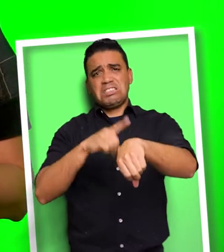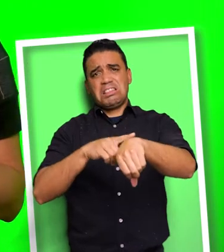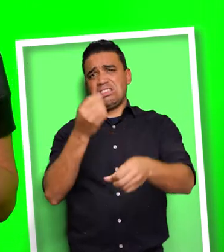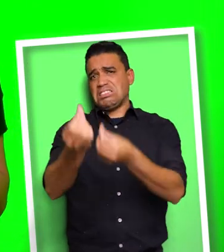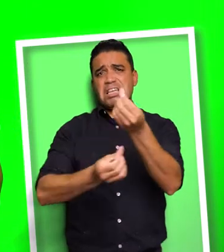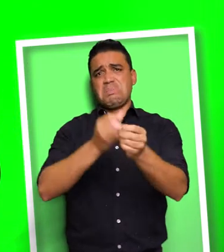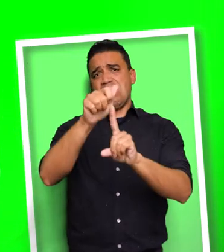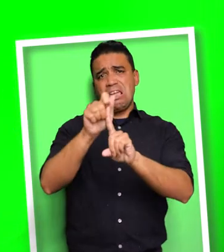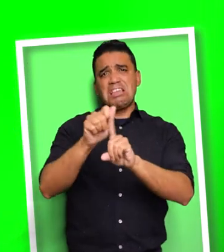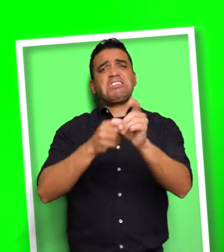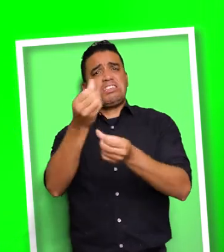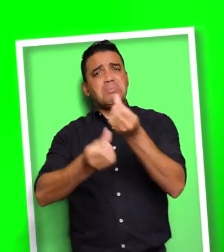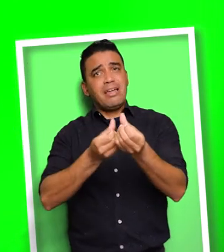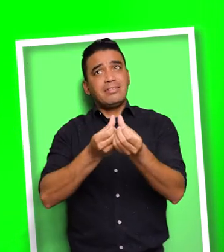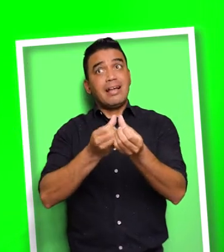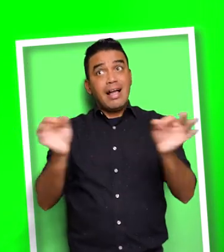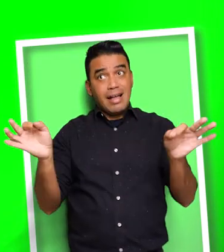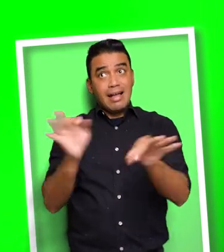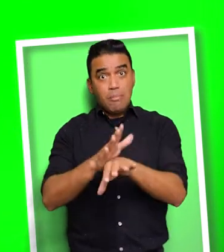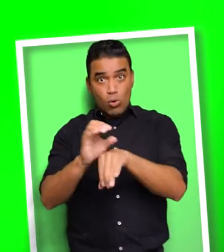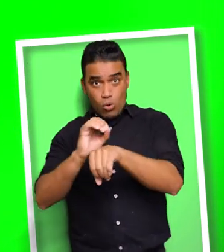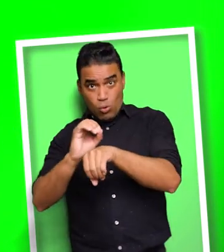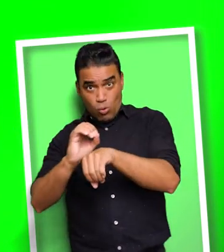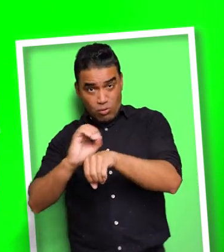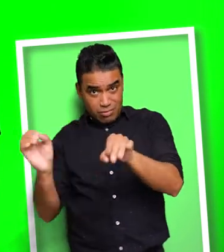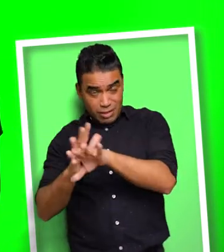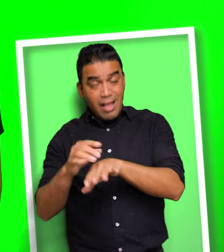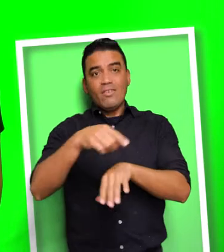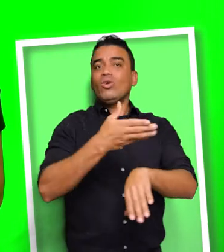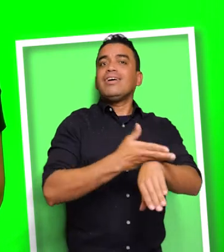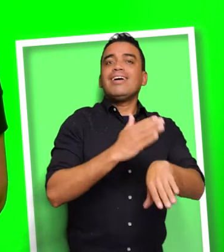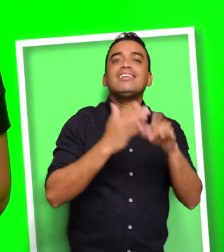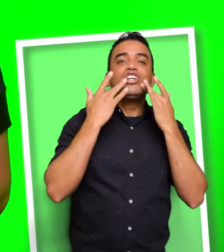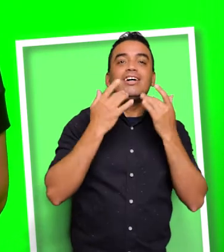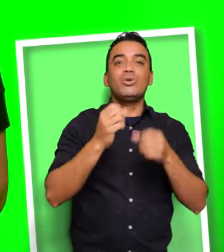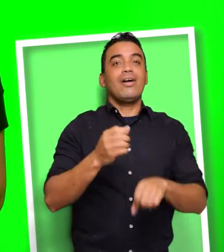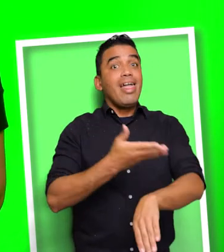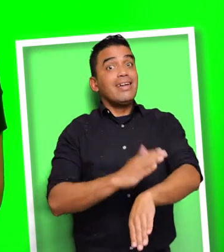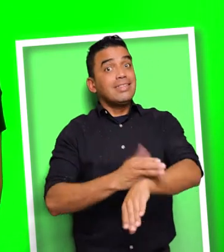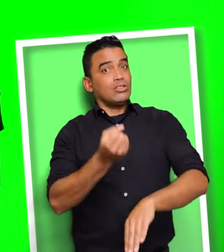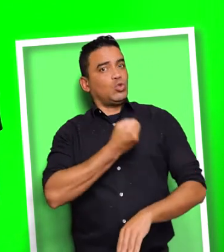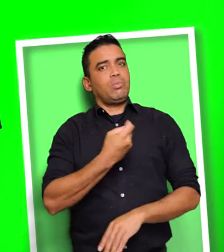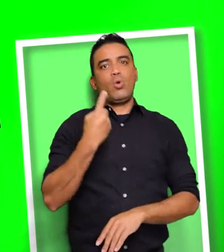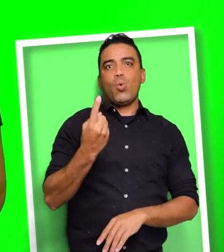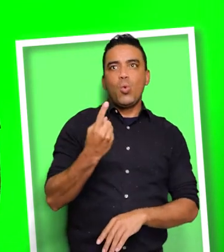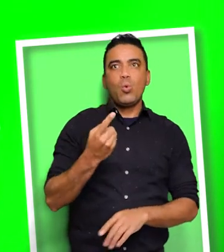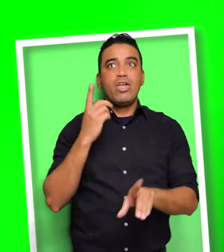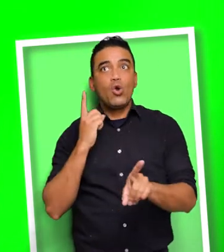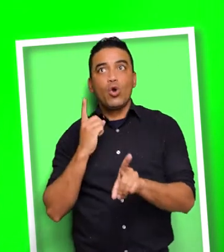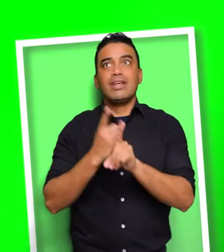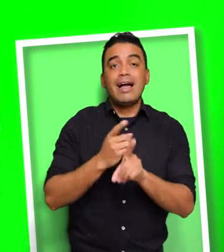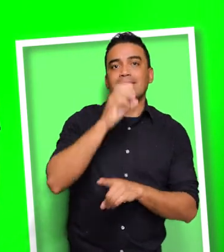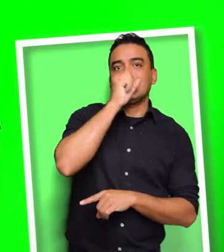depois dessas oficinas, nós montamos um primeiro espetáculo chamado Exercício Número 1. Nós nos encontrávamos toda